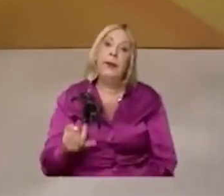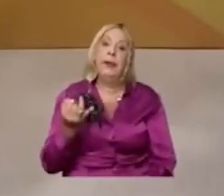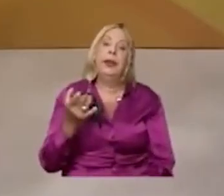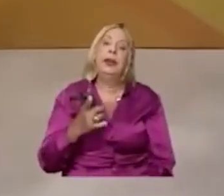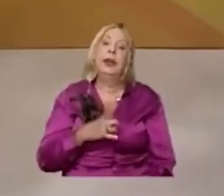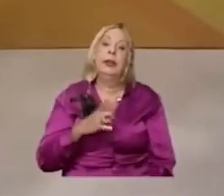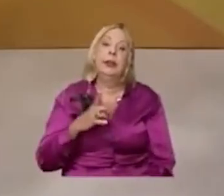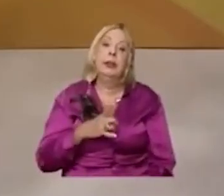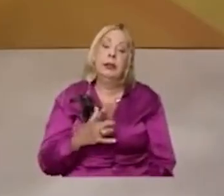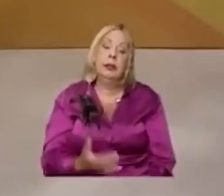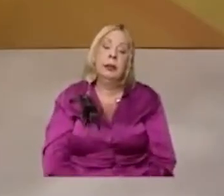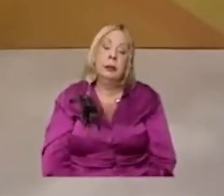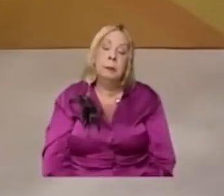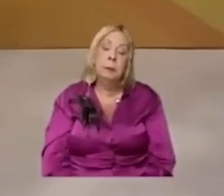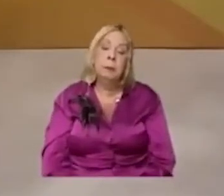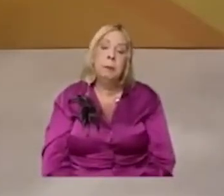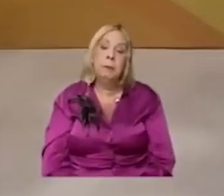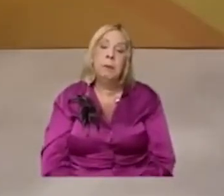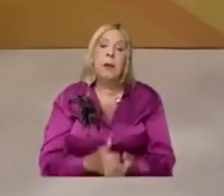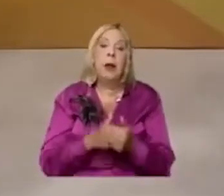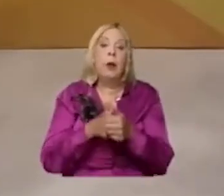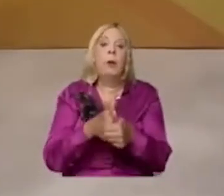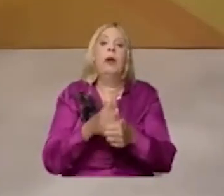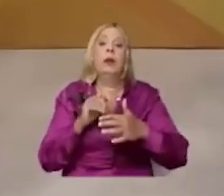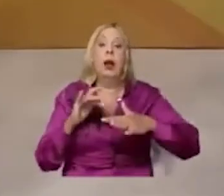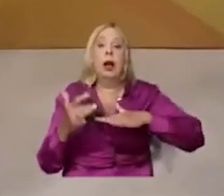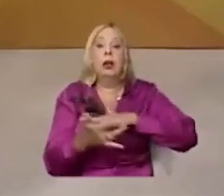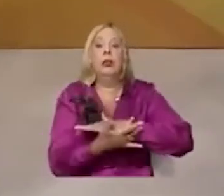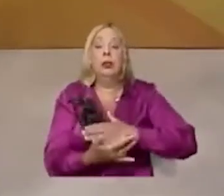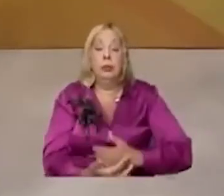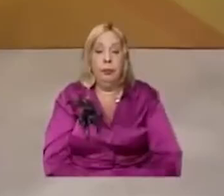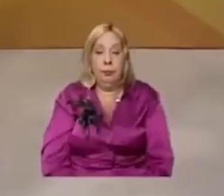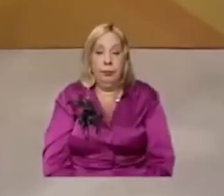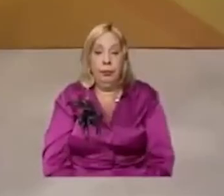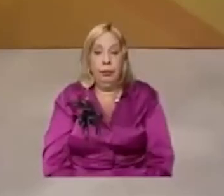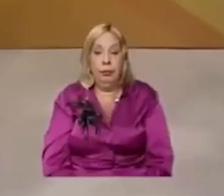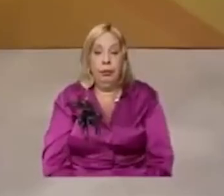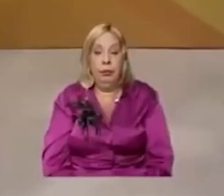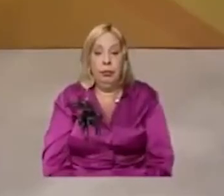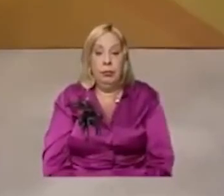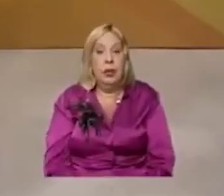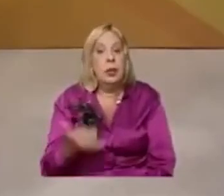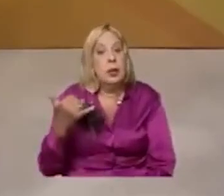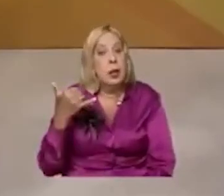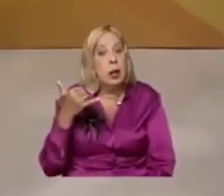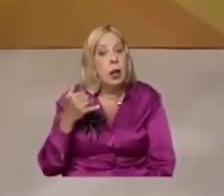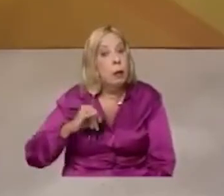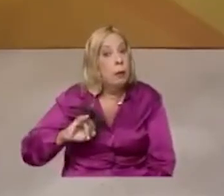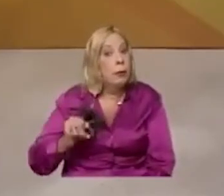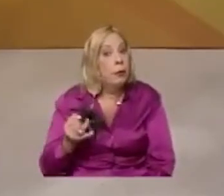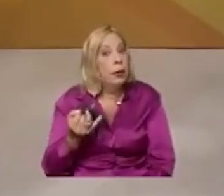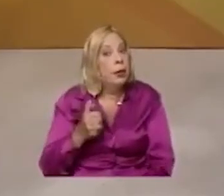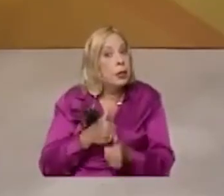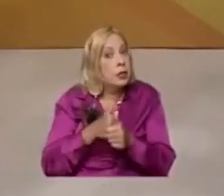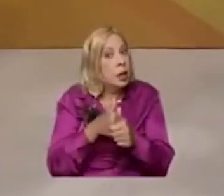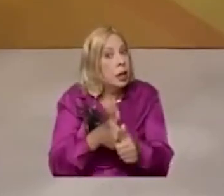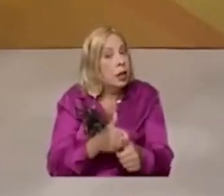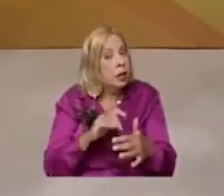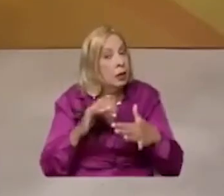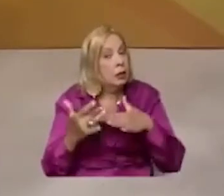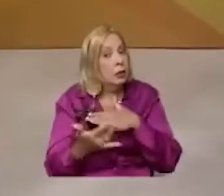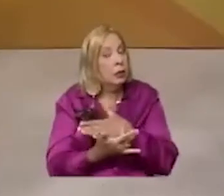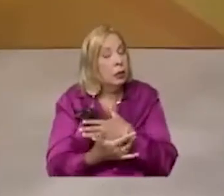nessa alegria para saber quem é que está nos acompanhando nas redes sociais. Se você não tiver, pega o seu celular, aproveita agora mesmo, é o Caju